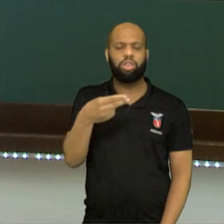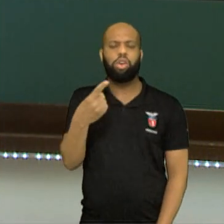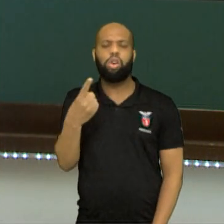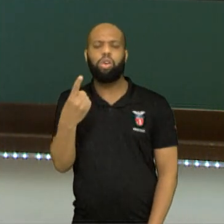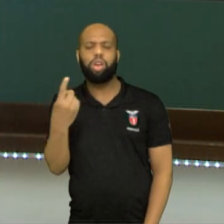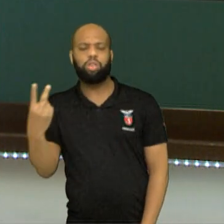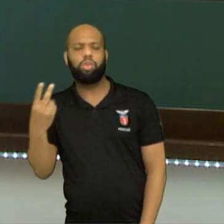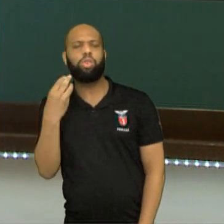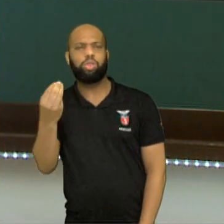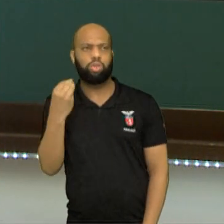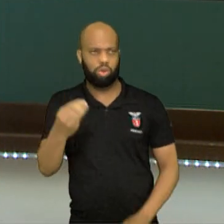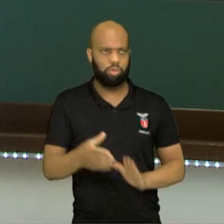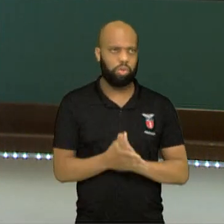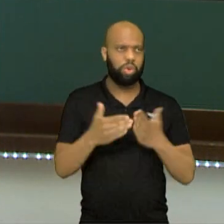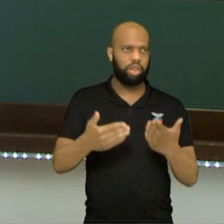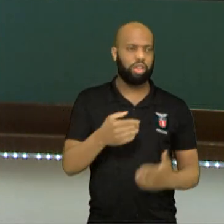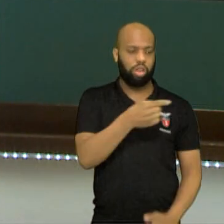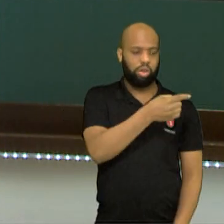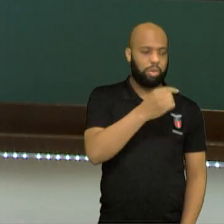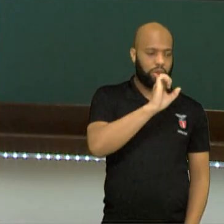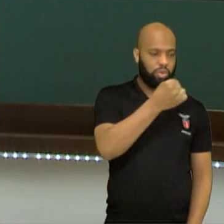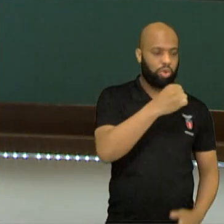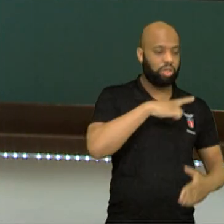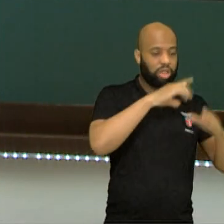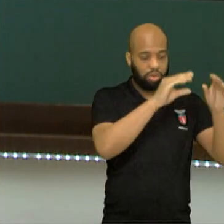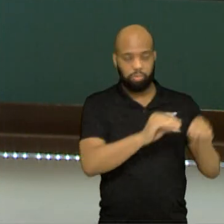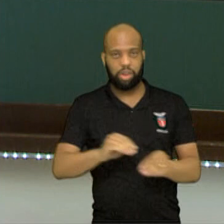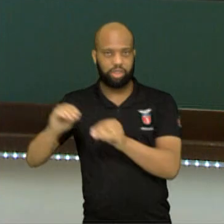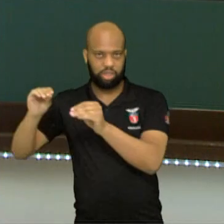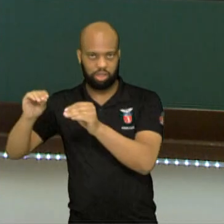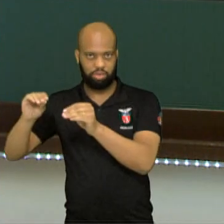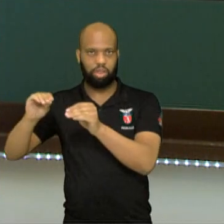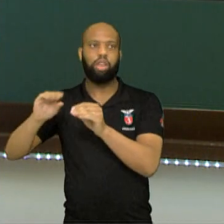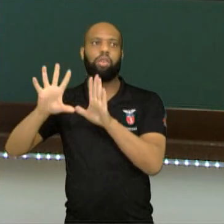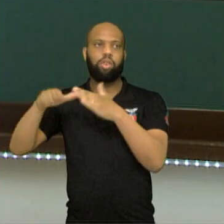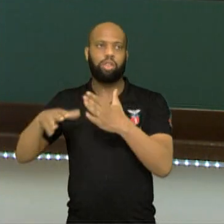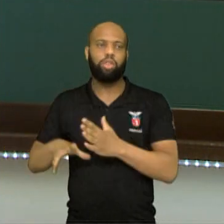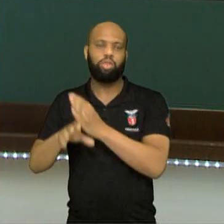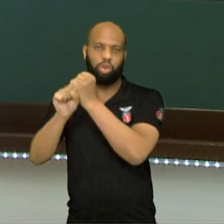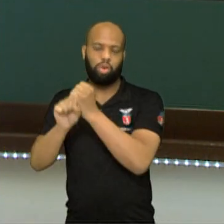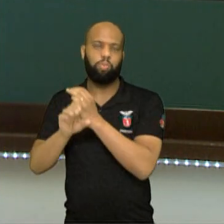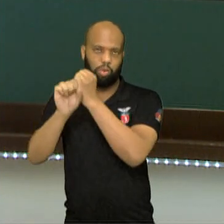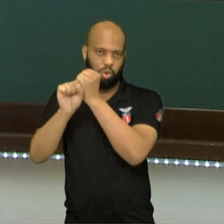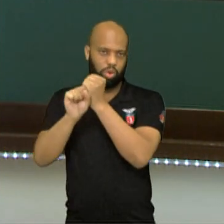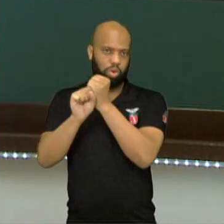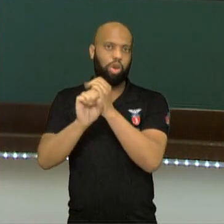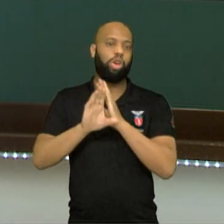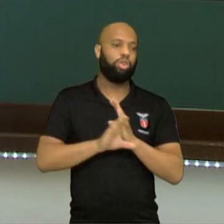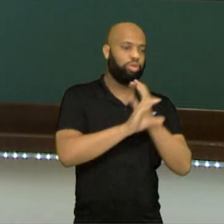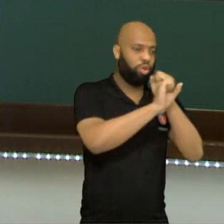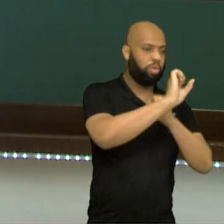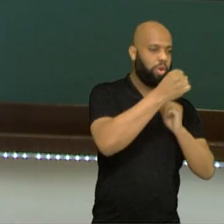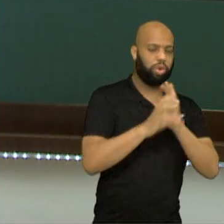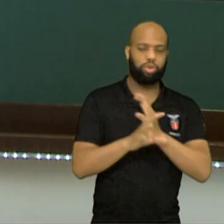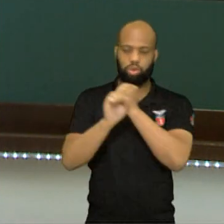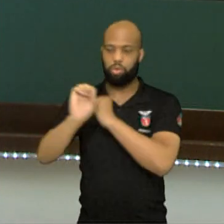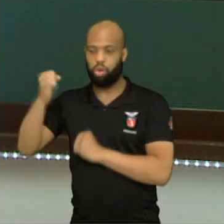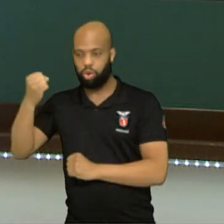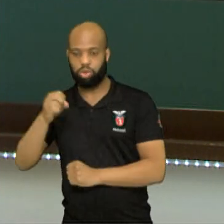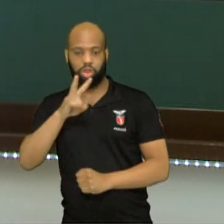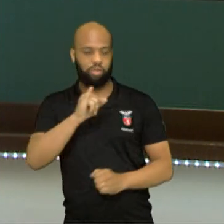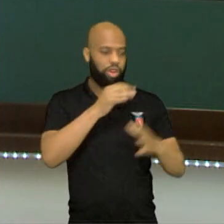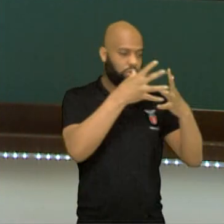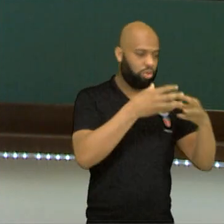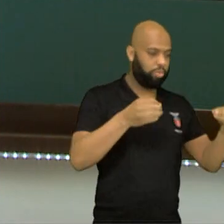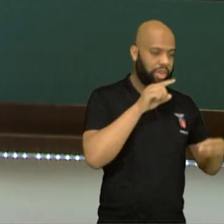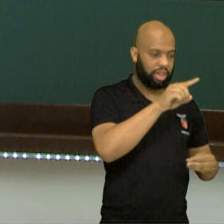apareceu? Esse menos 8 precisa sumir, somei com 8. Se eu somei 8 no primeiro membro, soma 8 no segundo. Ele some